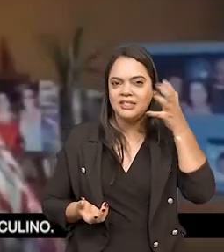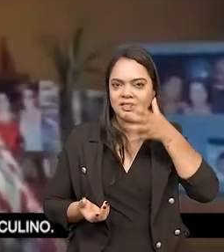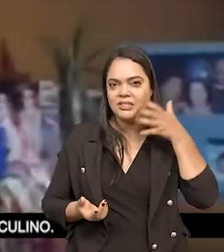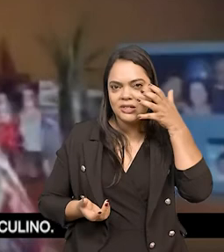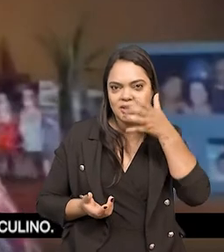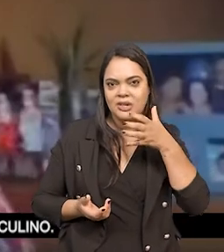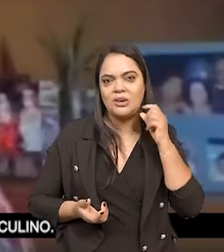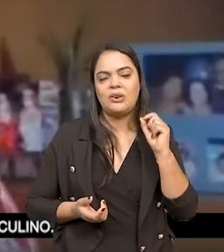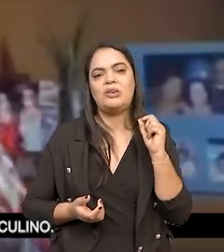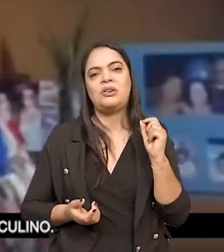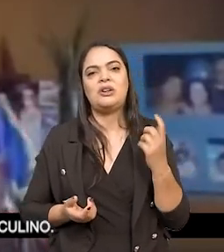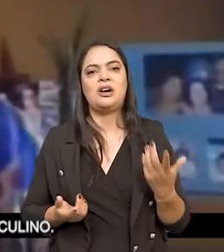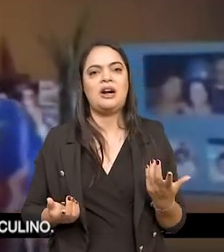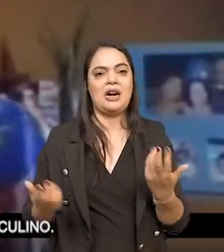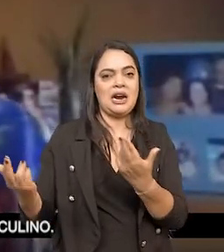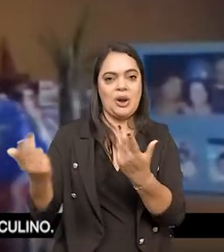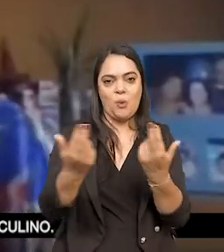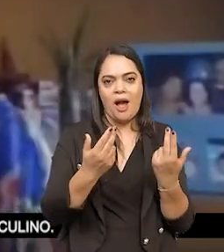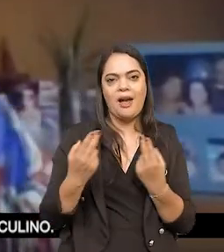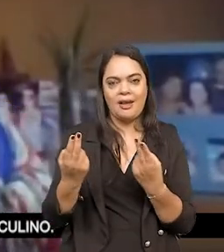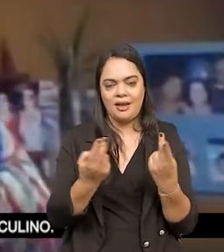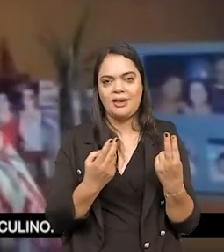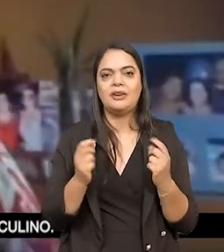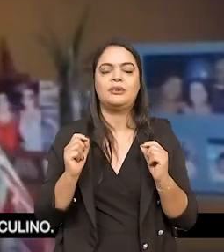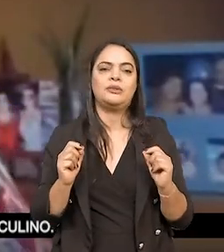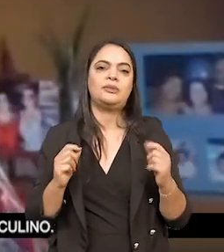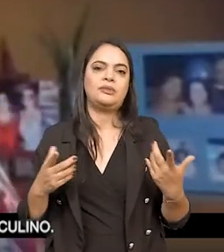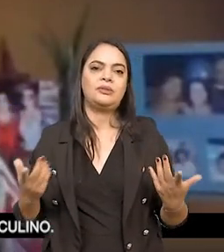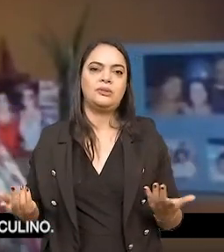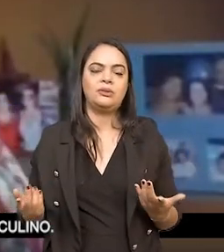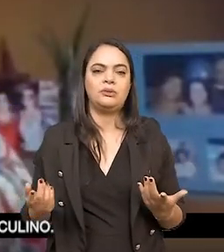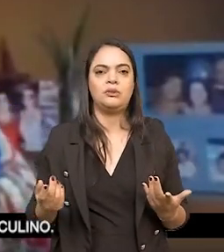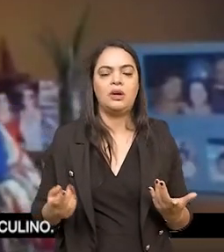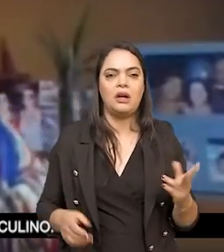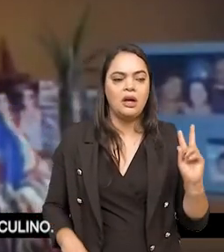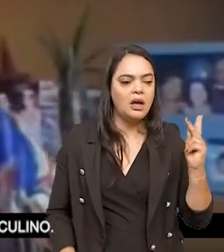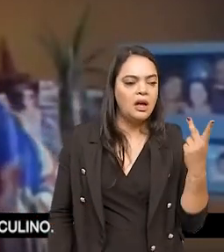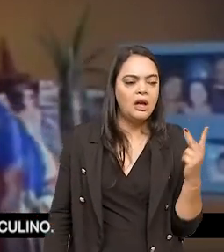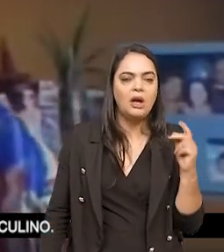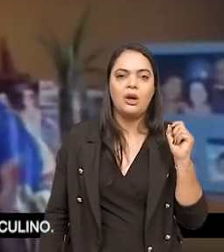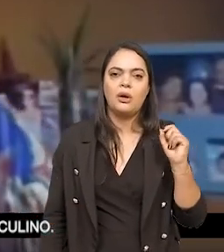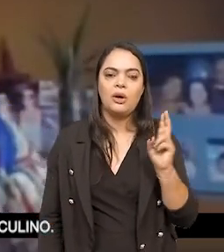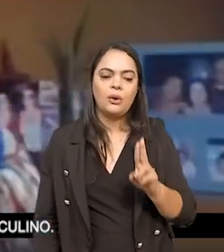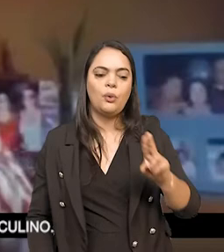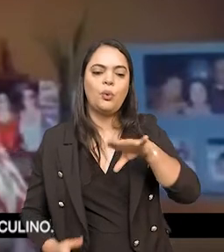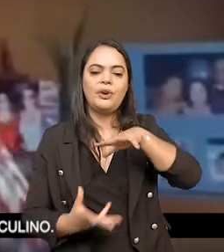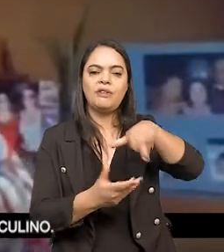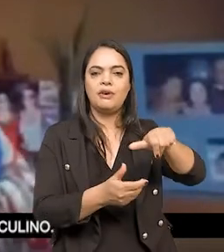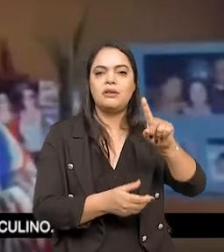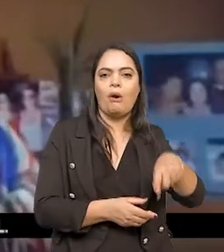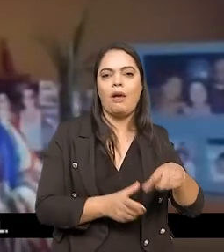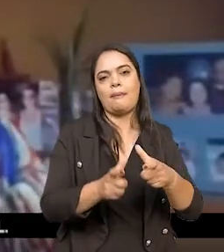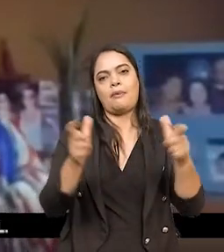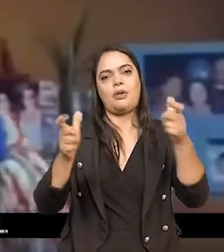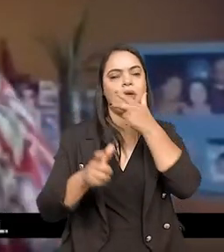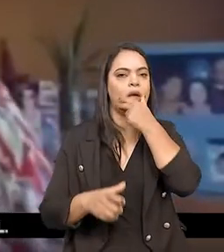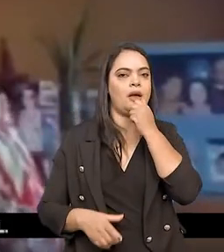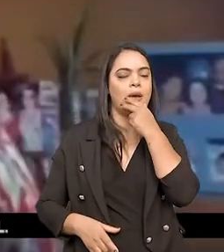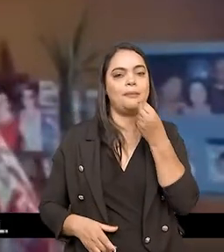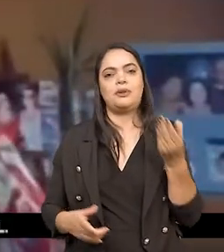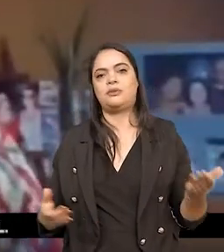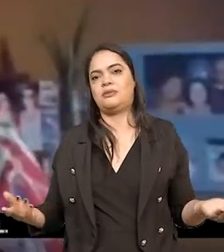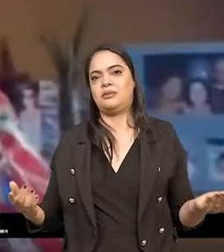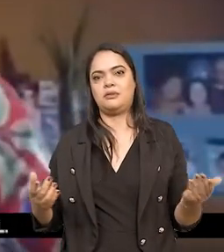Tempos diferentes, discursos iguais. Exato, Tempos diferentes, discursos iguais, que a história é... O universal é masculino. Isso aqui não